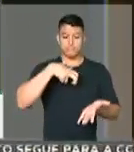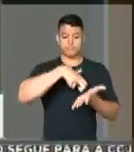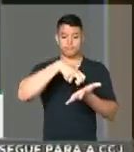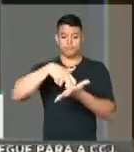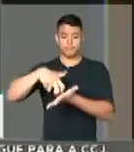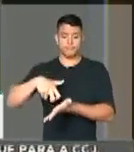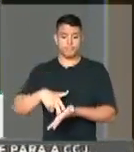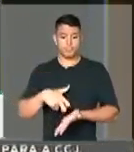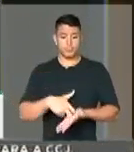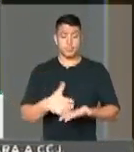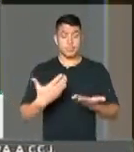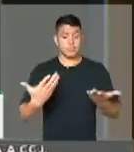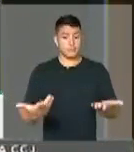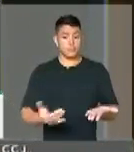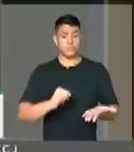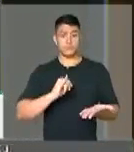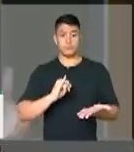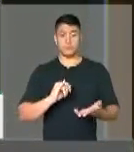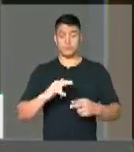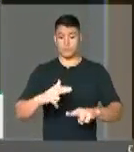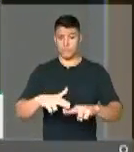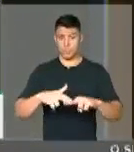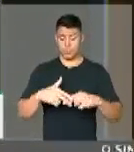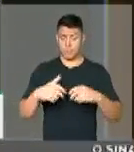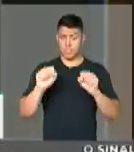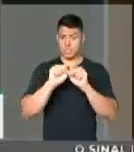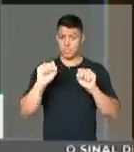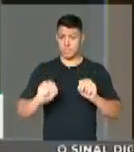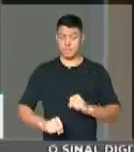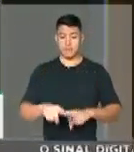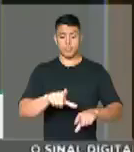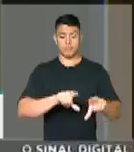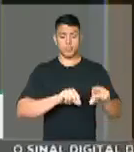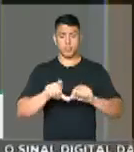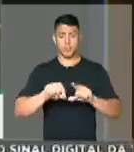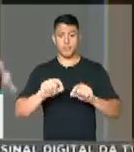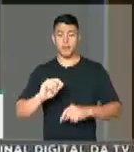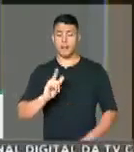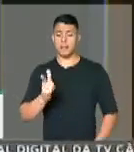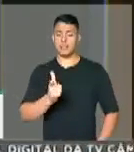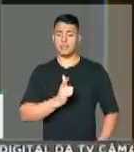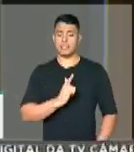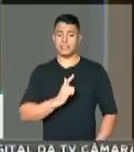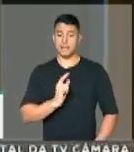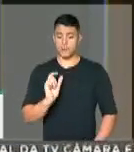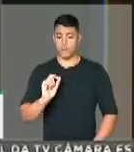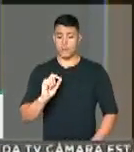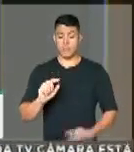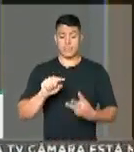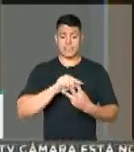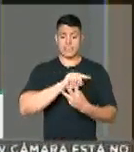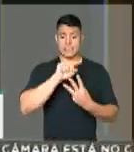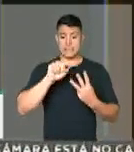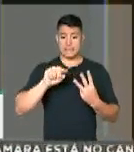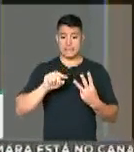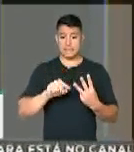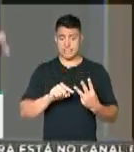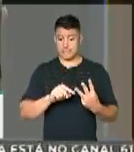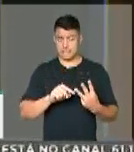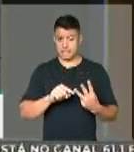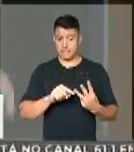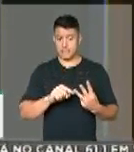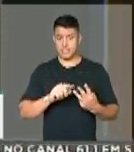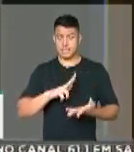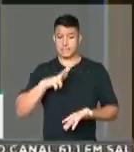E pela seletividade do sistema, a gente tem 3 condutas que